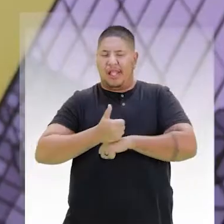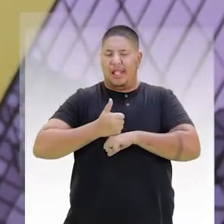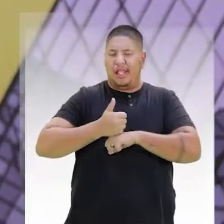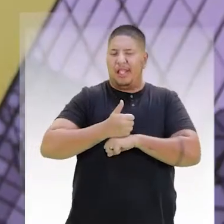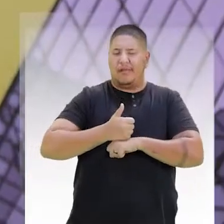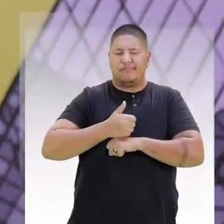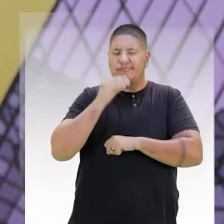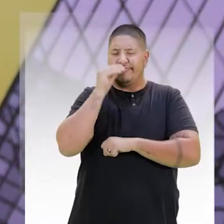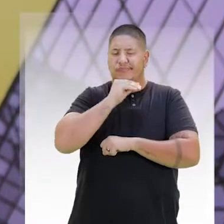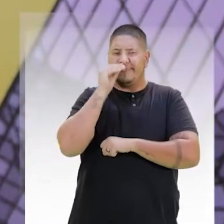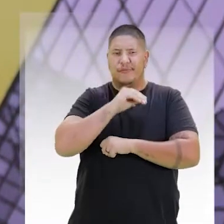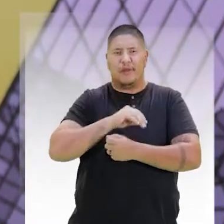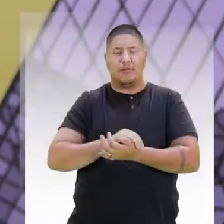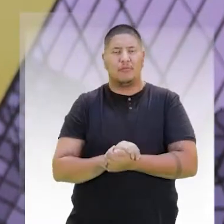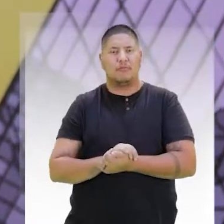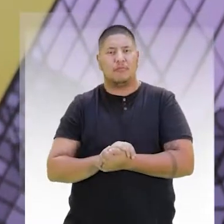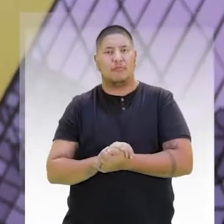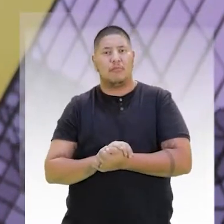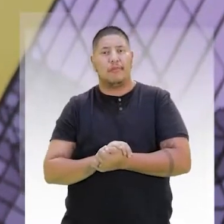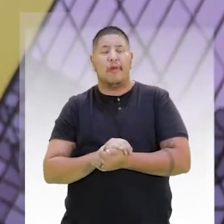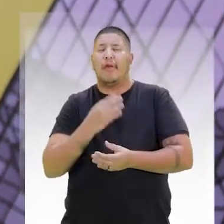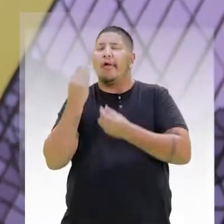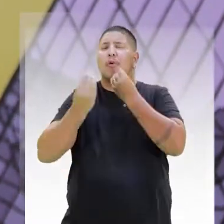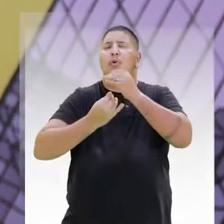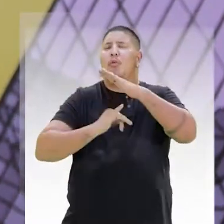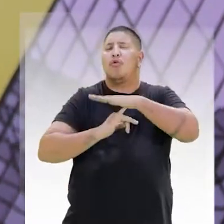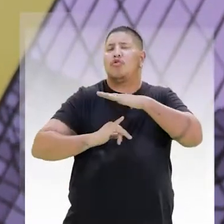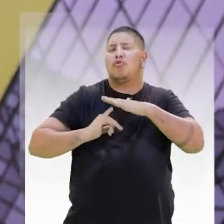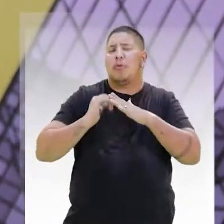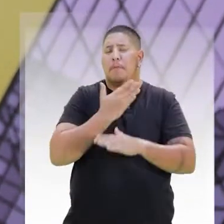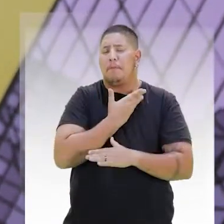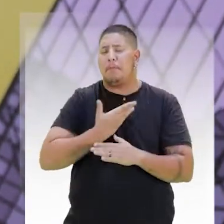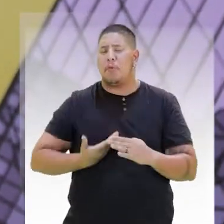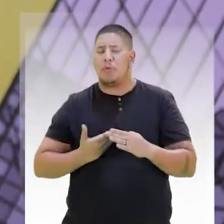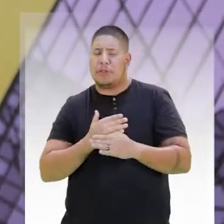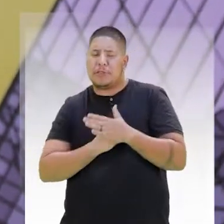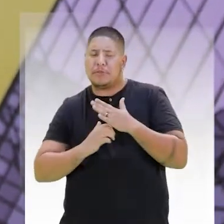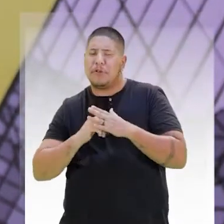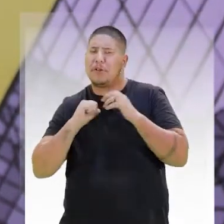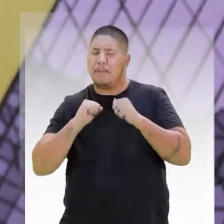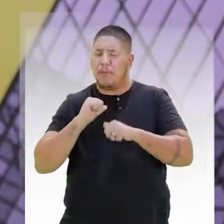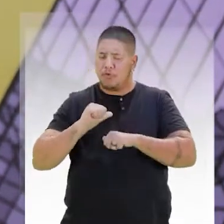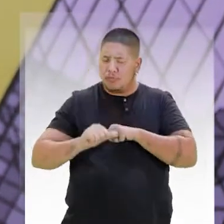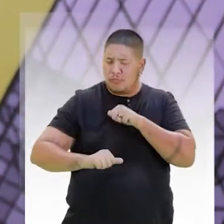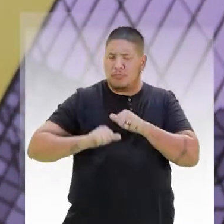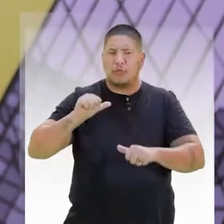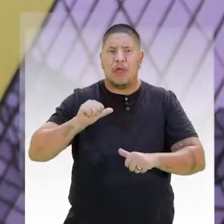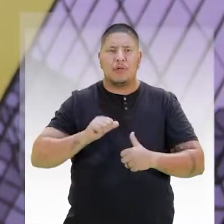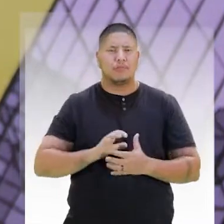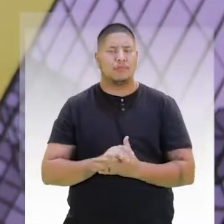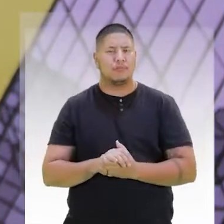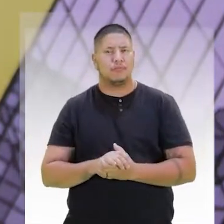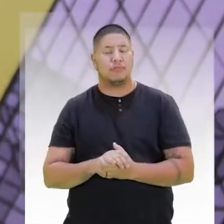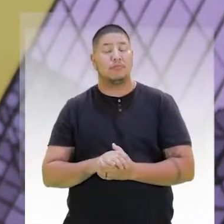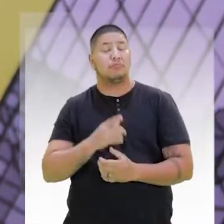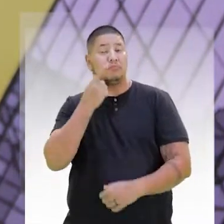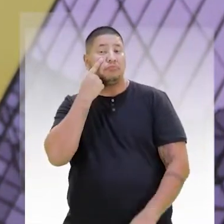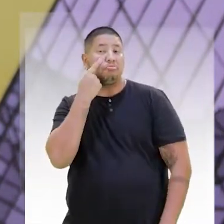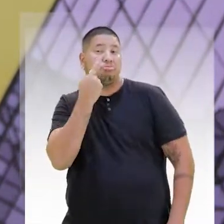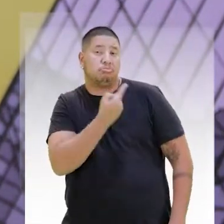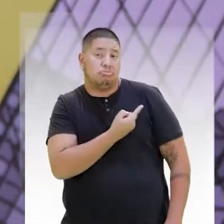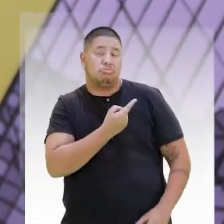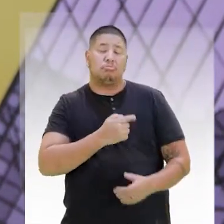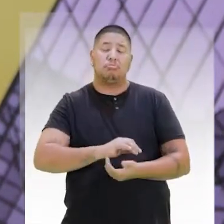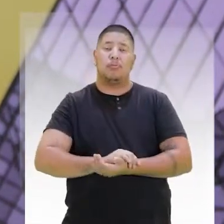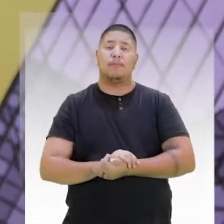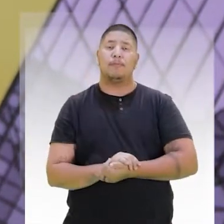qualificados. Como instituições públicas e empresas podem agir para mudar essa realidade? Veja na reportagem